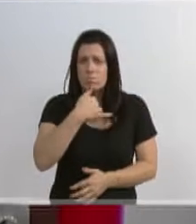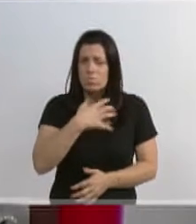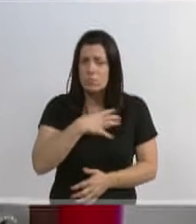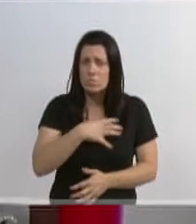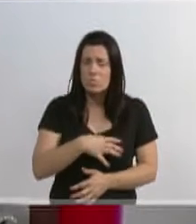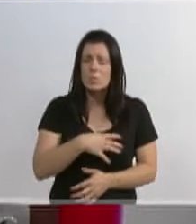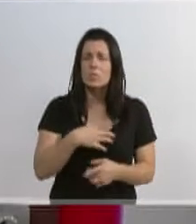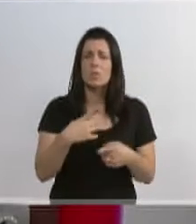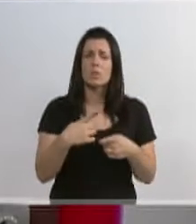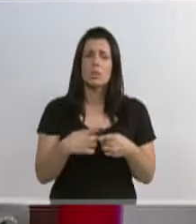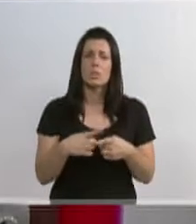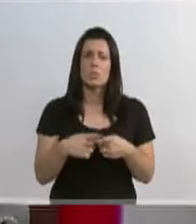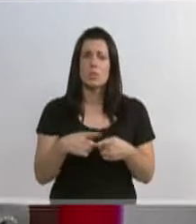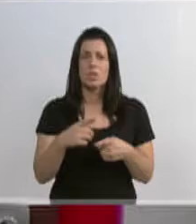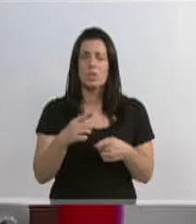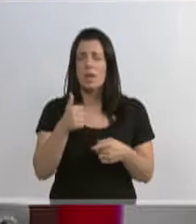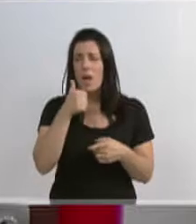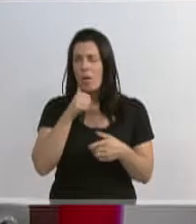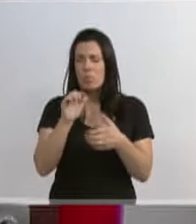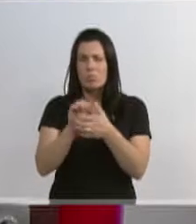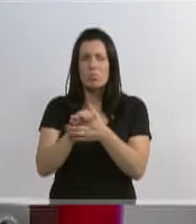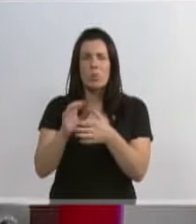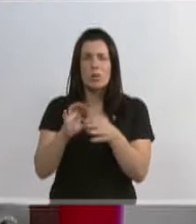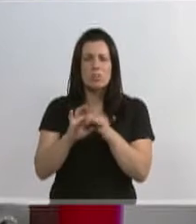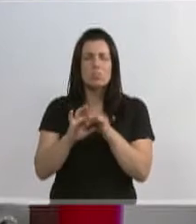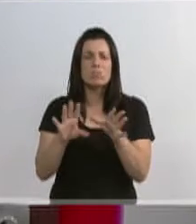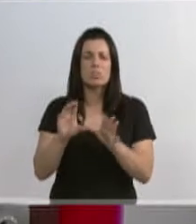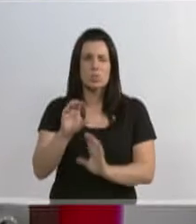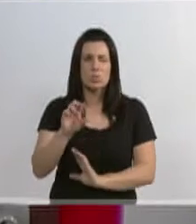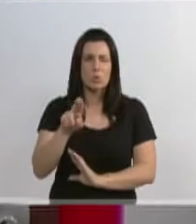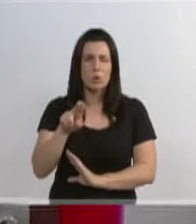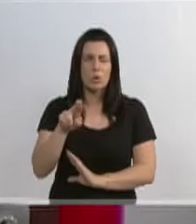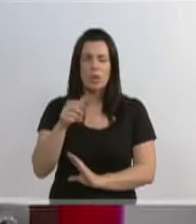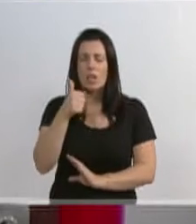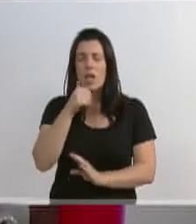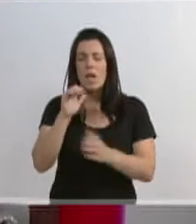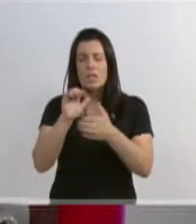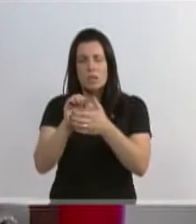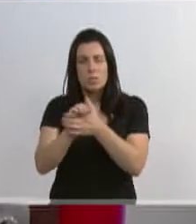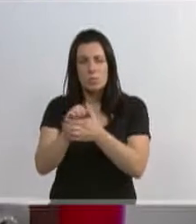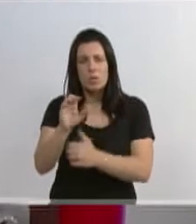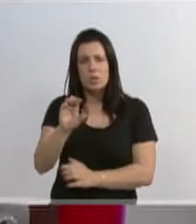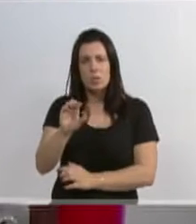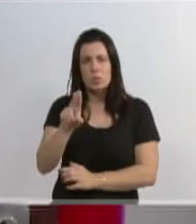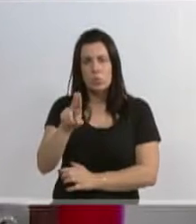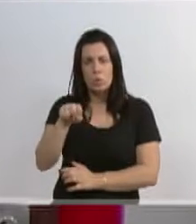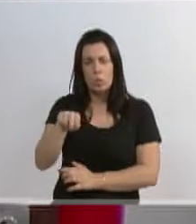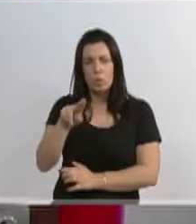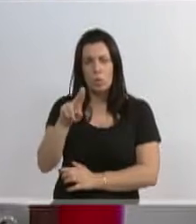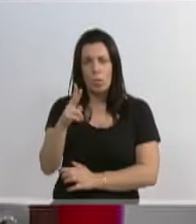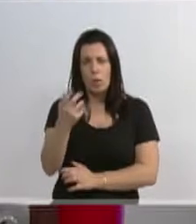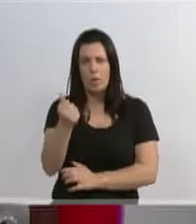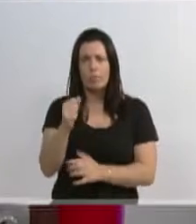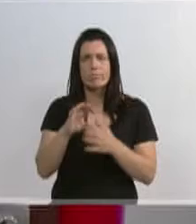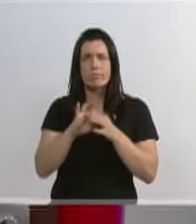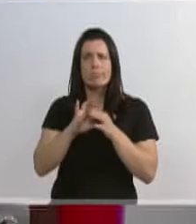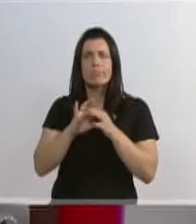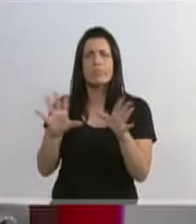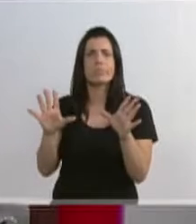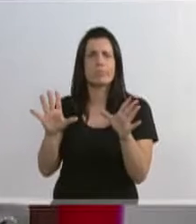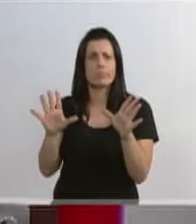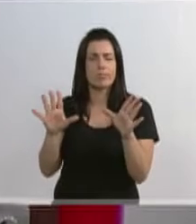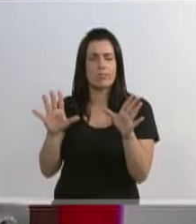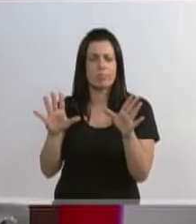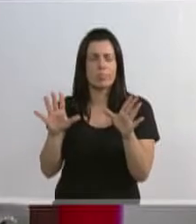houve, né, a liberação por parte do vereador, do juiz Sérgio Moro, que